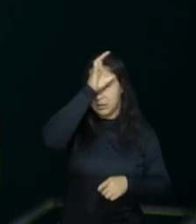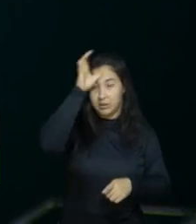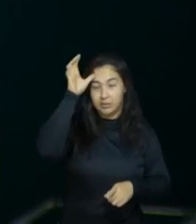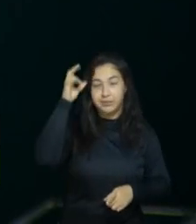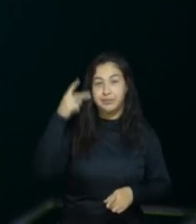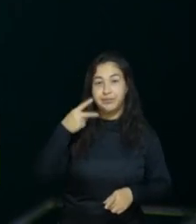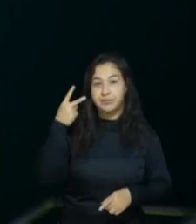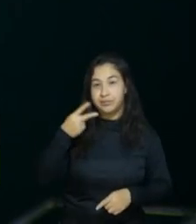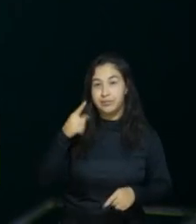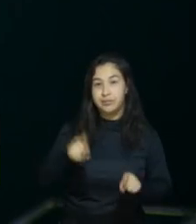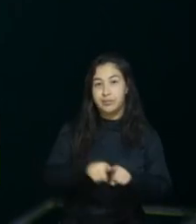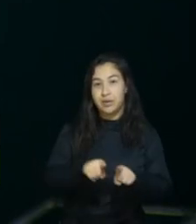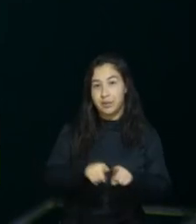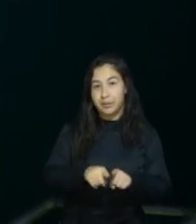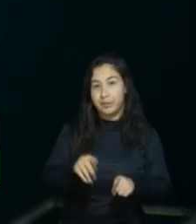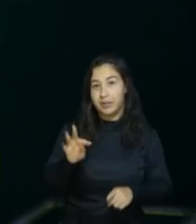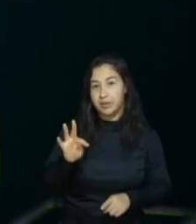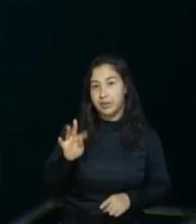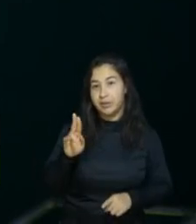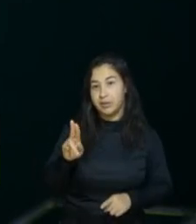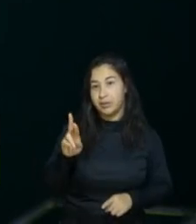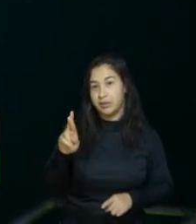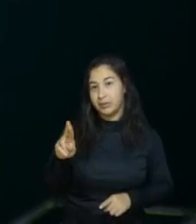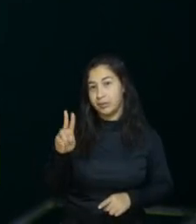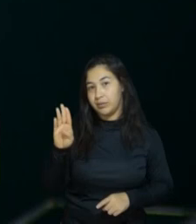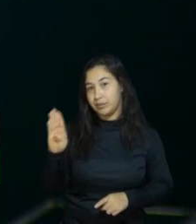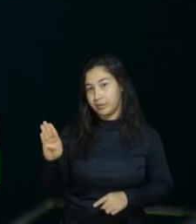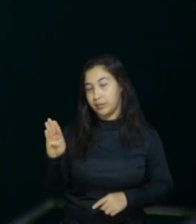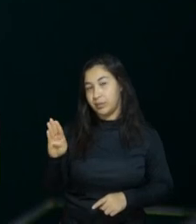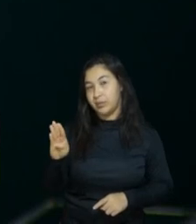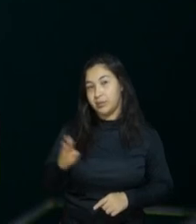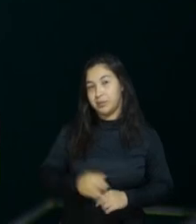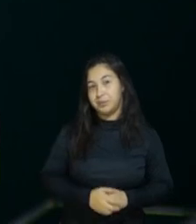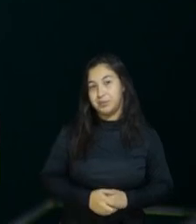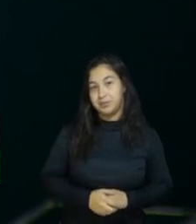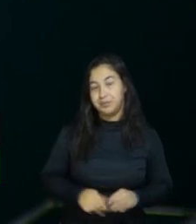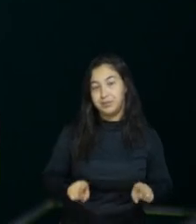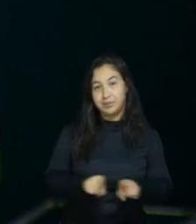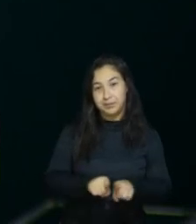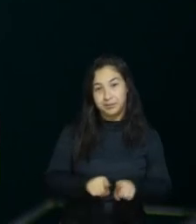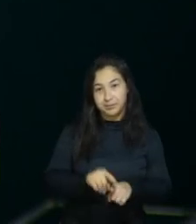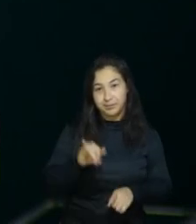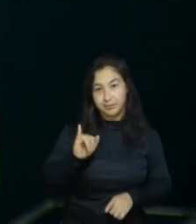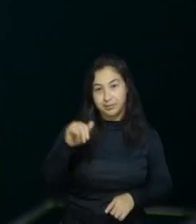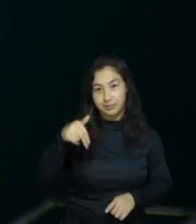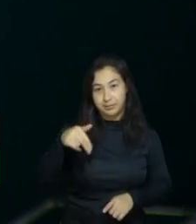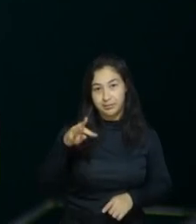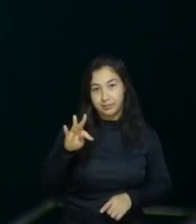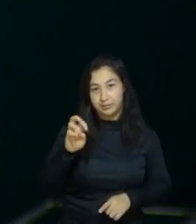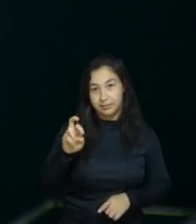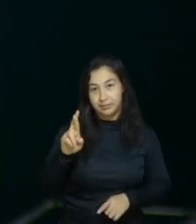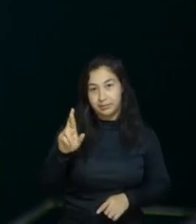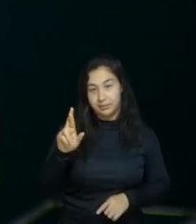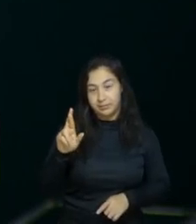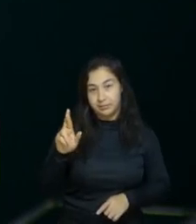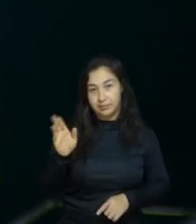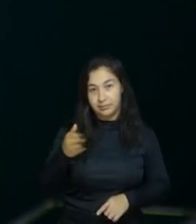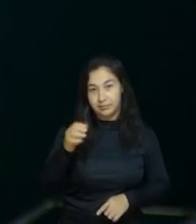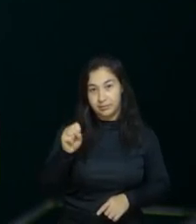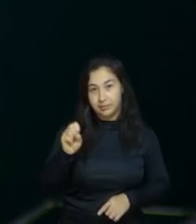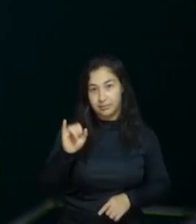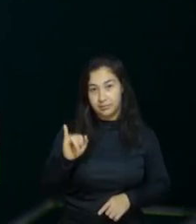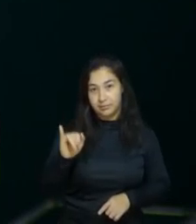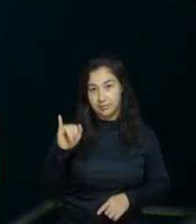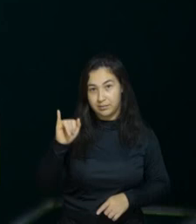a FURB, a nossa universidade de Blumenau, a Intersindical, que faço parte, patronal, que compõe mais